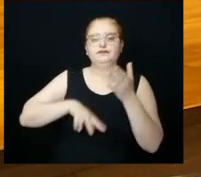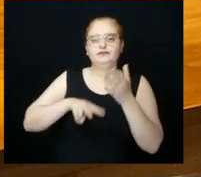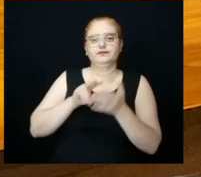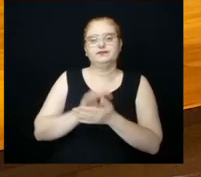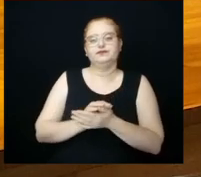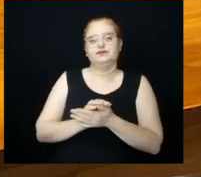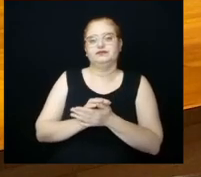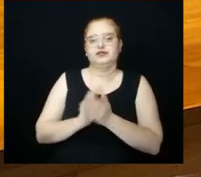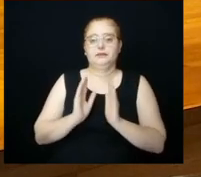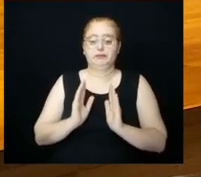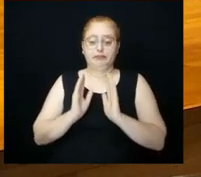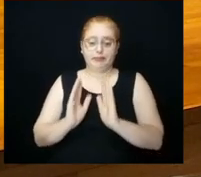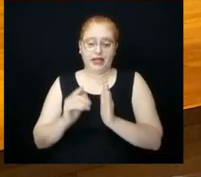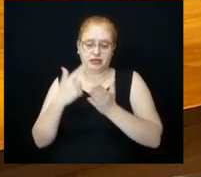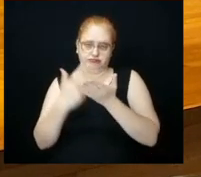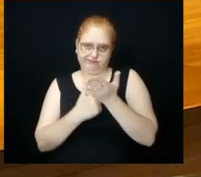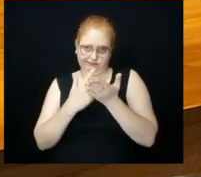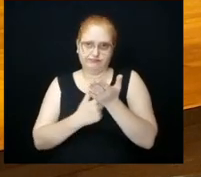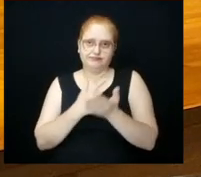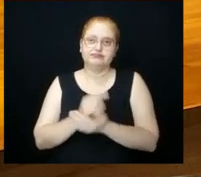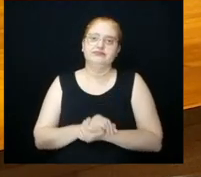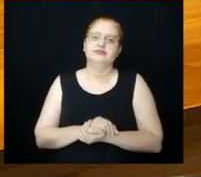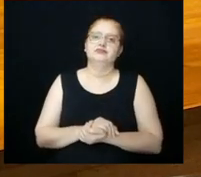um trecho do livro.